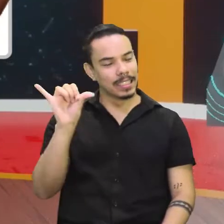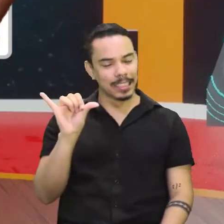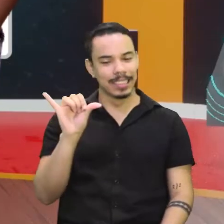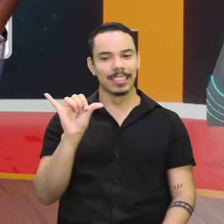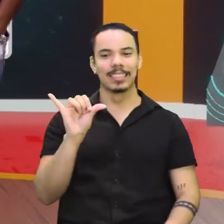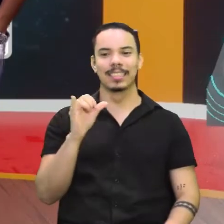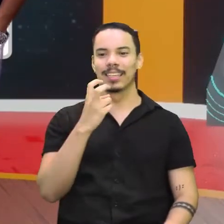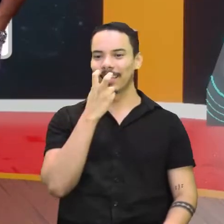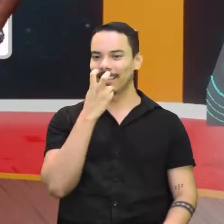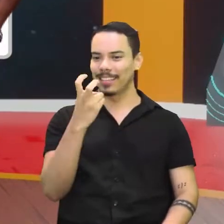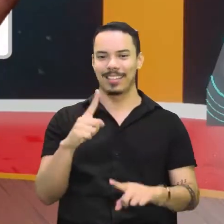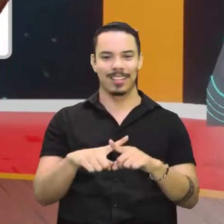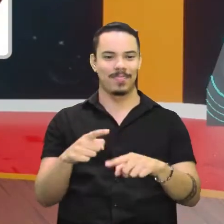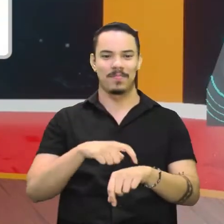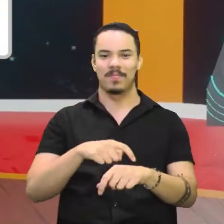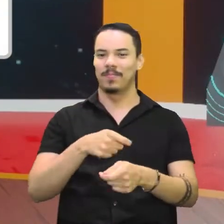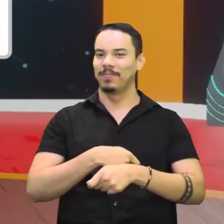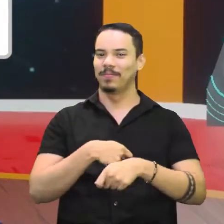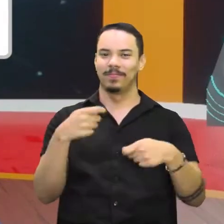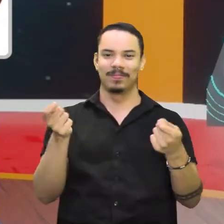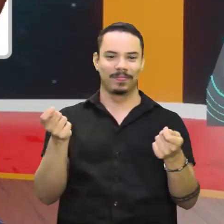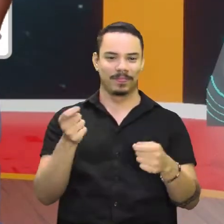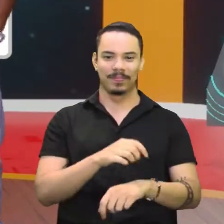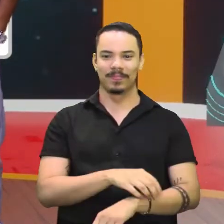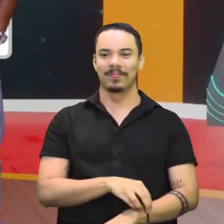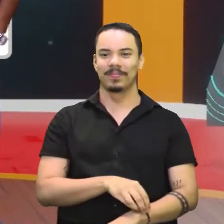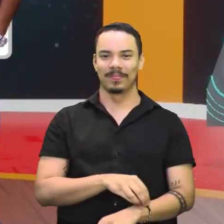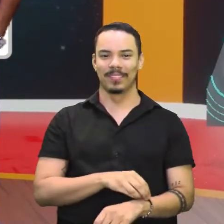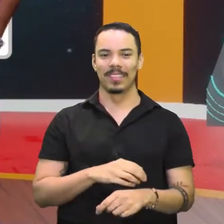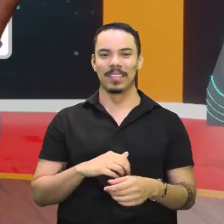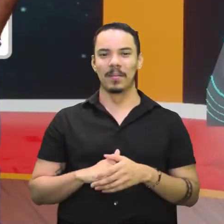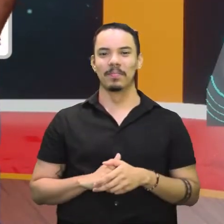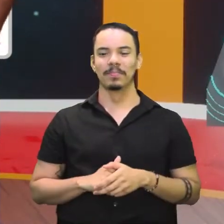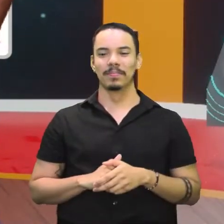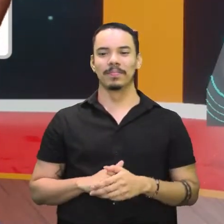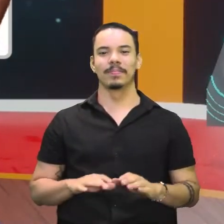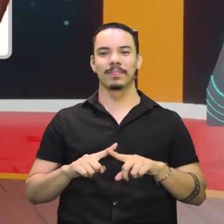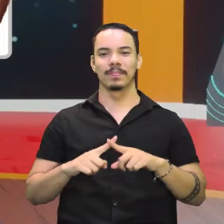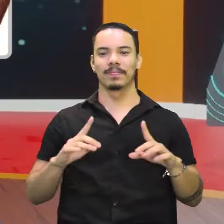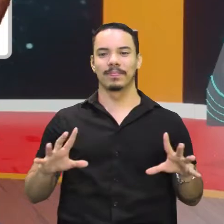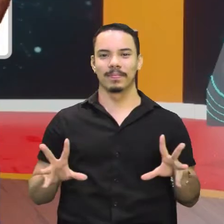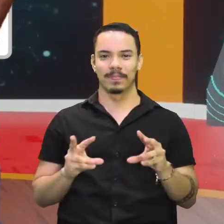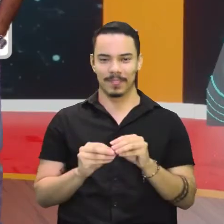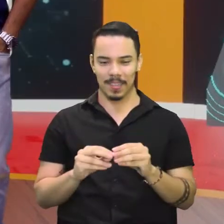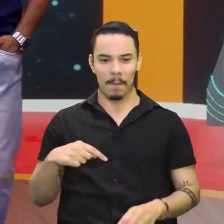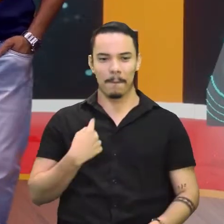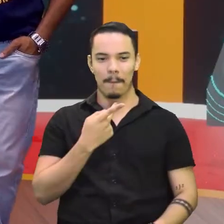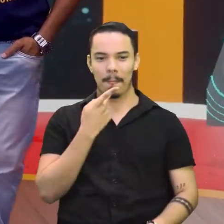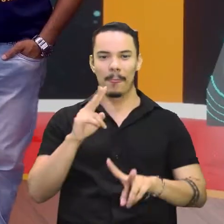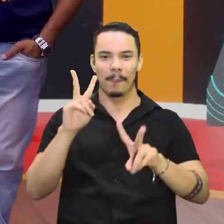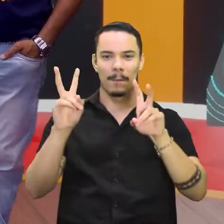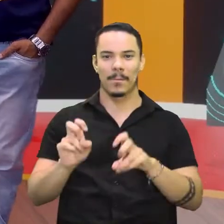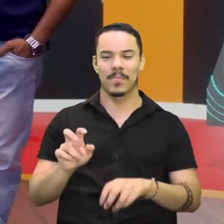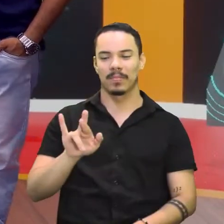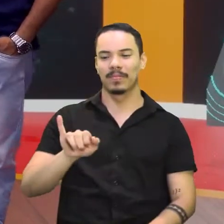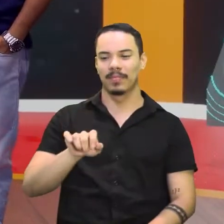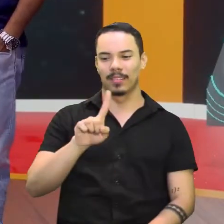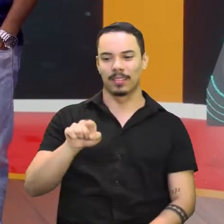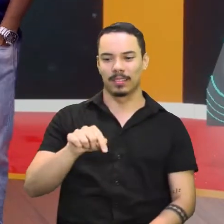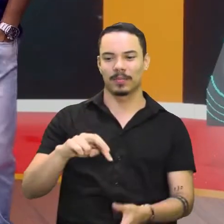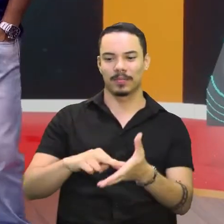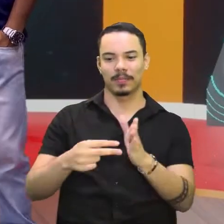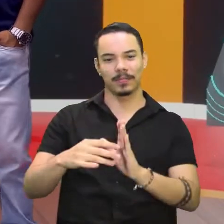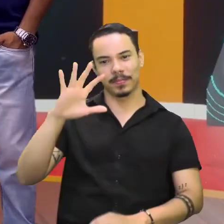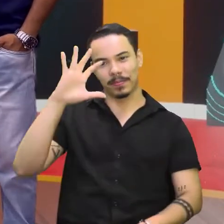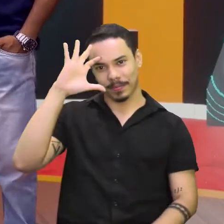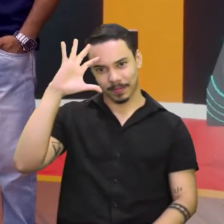gritar, mas tem hora que não dá de evitar. Né? Não dá. Pois é, legal. Mas enfim, quando a gente fala de raiz de um polinômio, é a solução